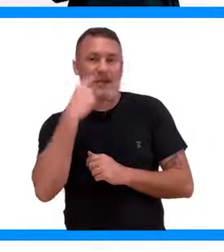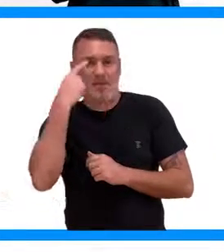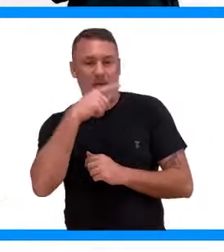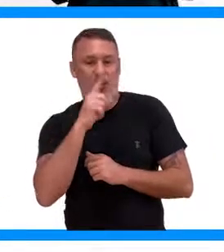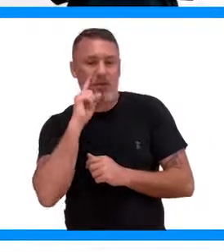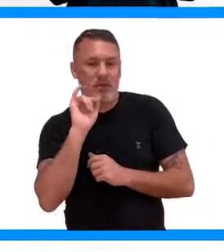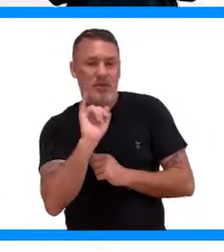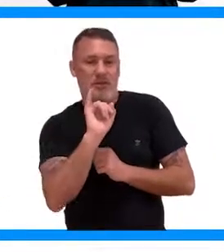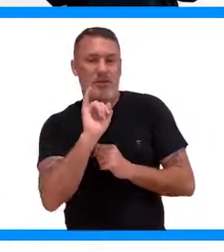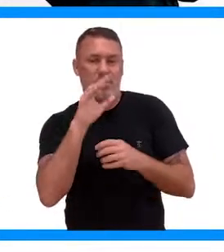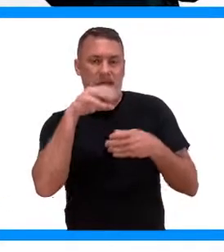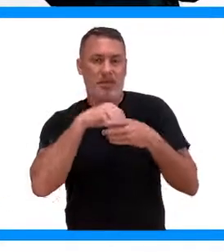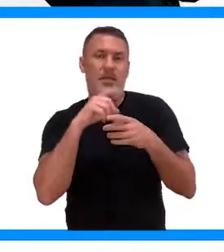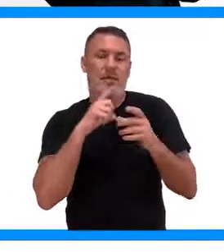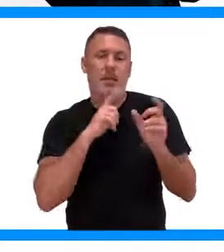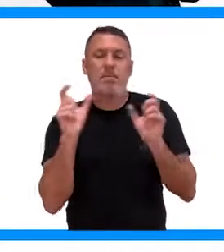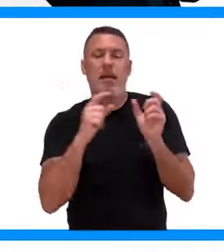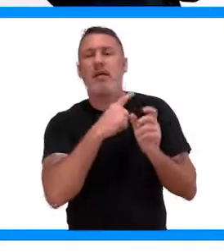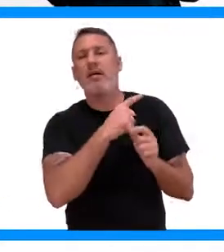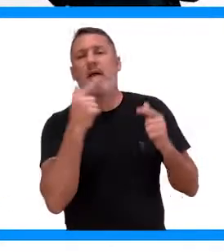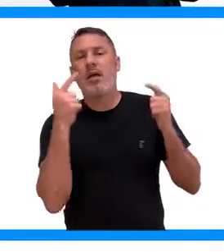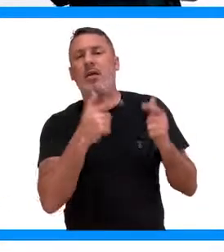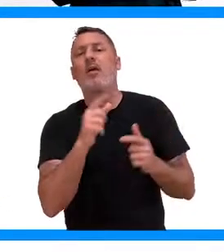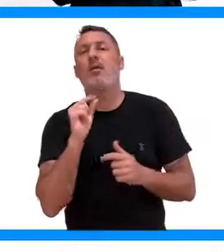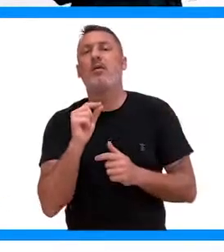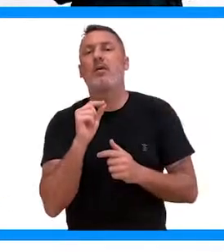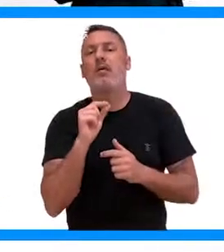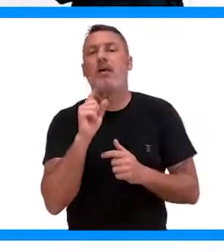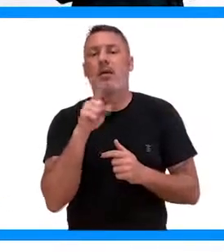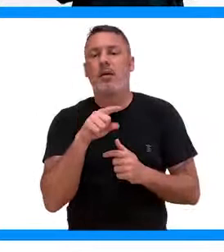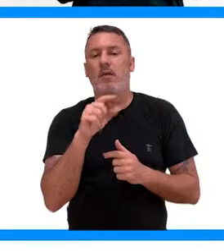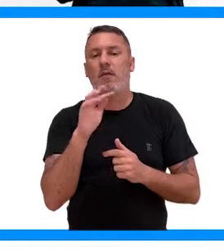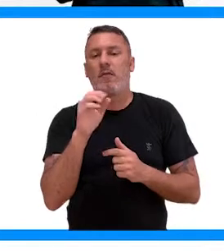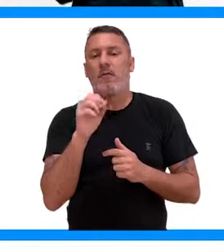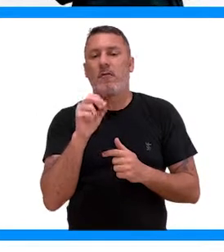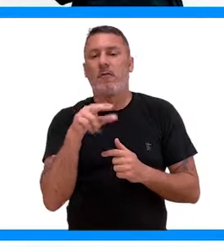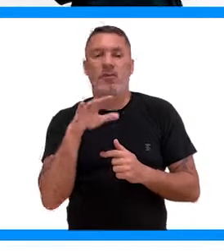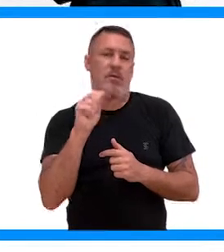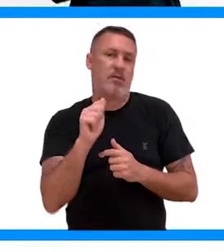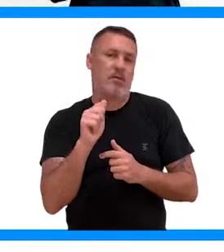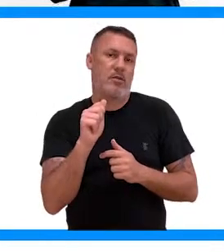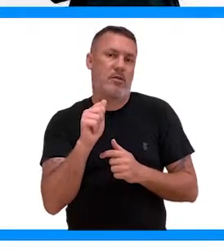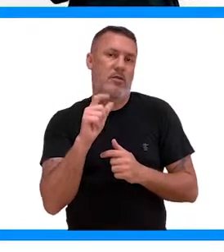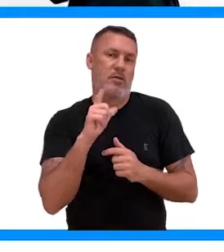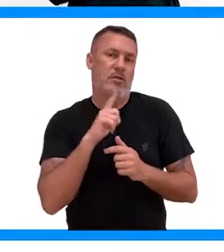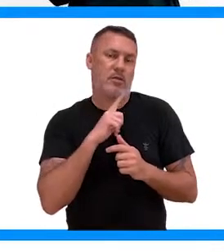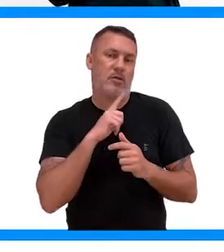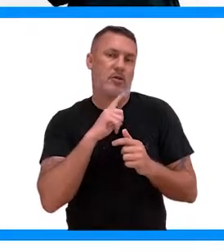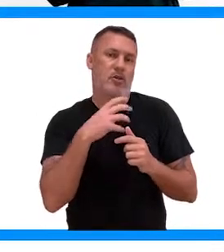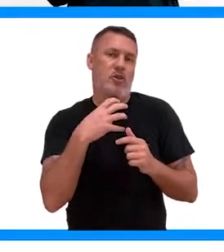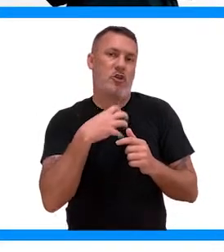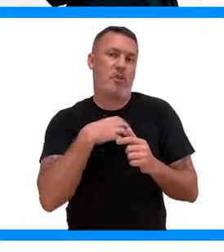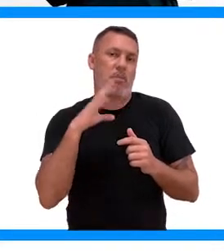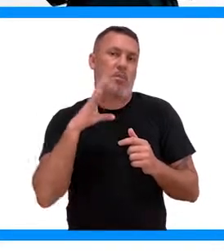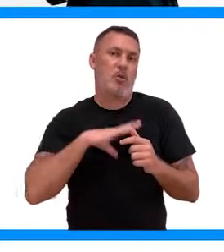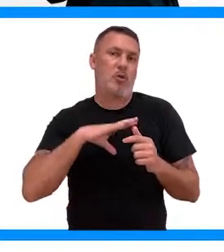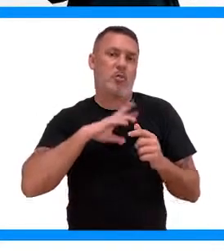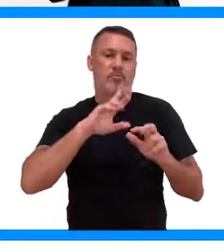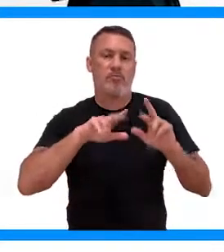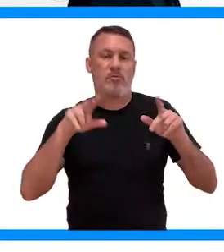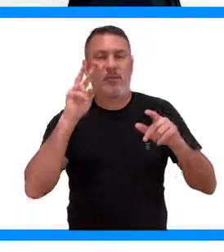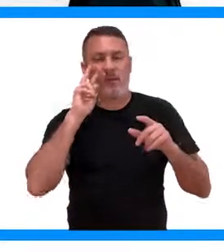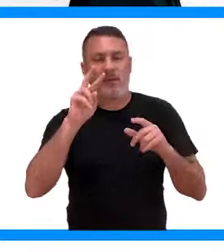Essas palavrinhas têm um nomezinho para elas, né? Elas são chamadas de heterotônicas, porque tem as sílabas tônicas diferentes do